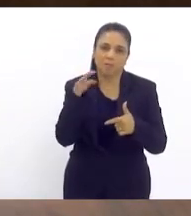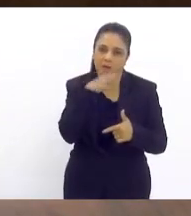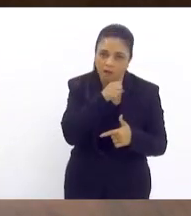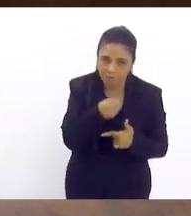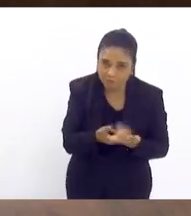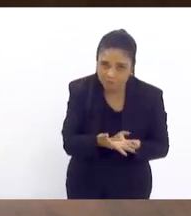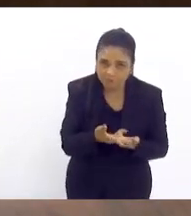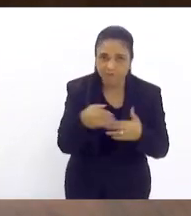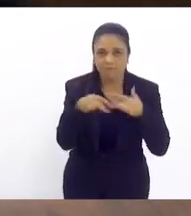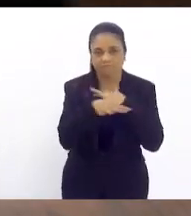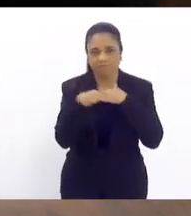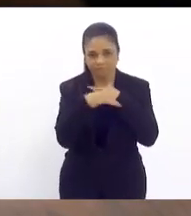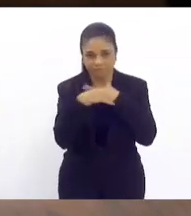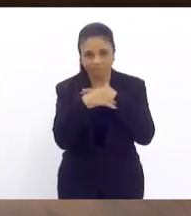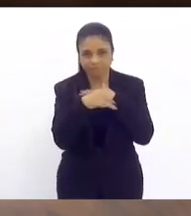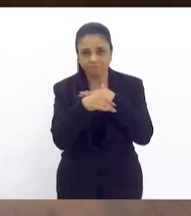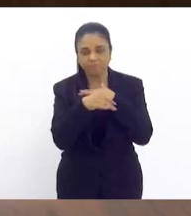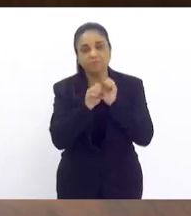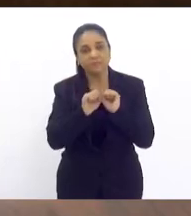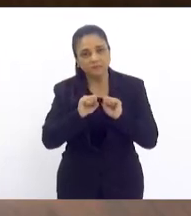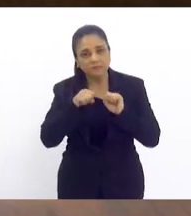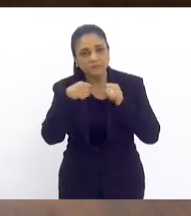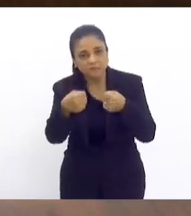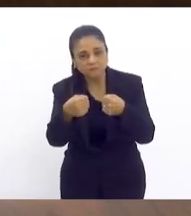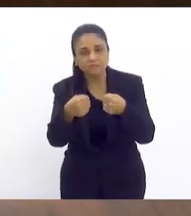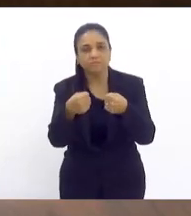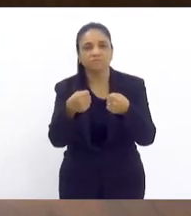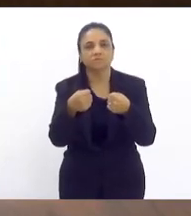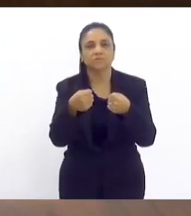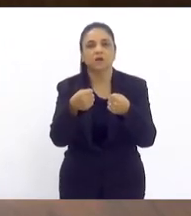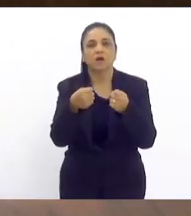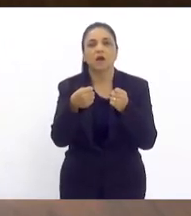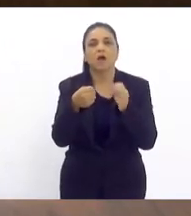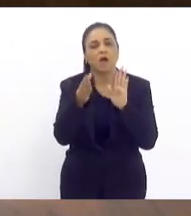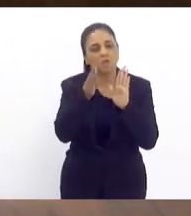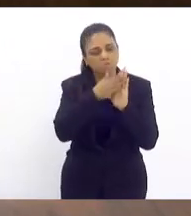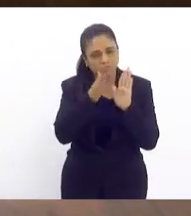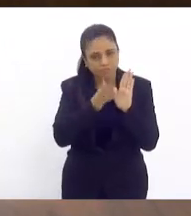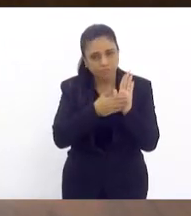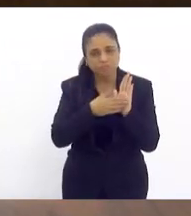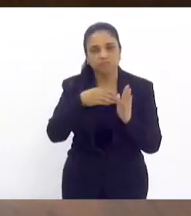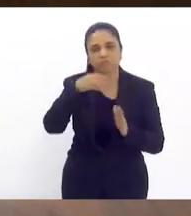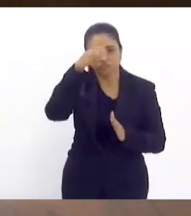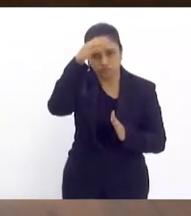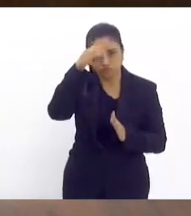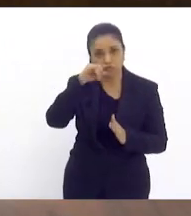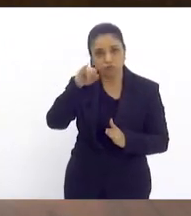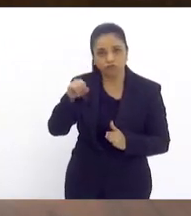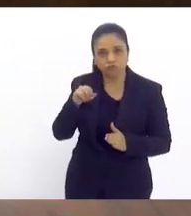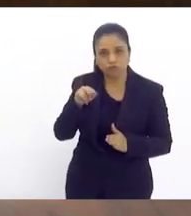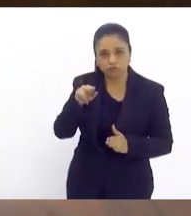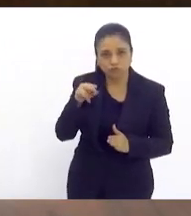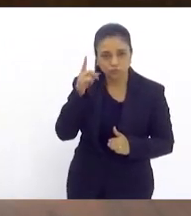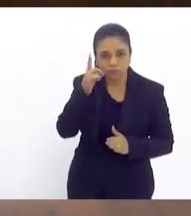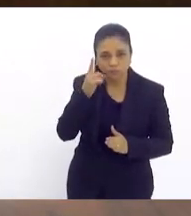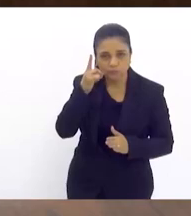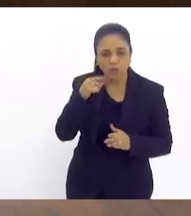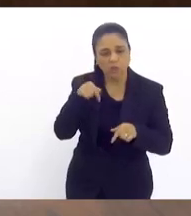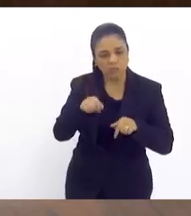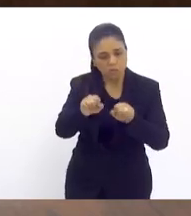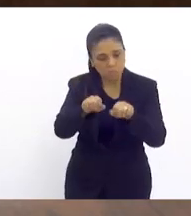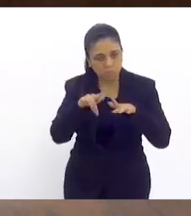tem nas nossas cidades então defendo com afinco a proposição da Tia Jô acho que essa casa tem condições técnicas